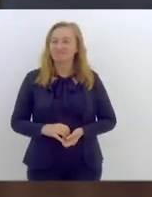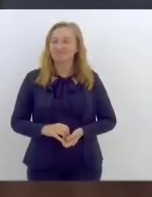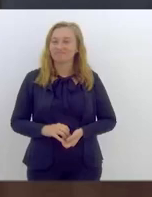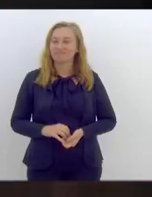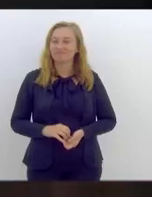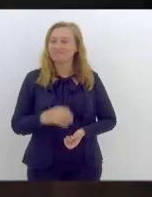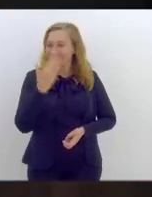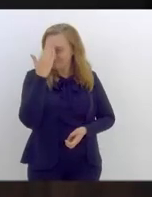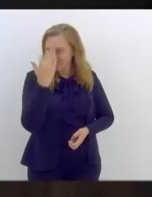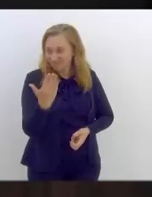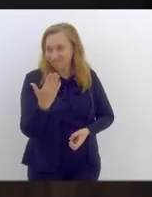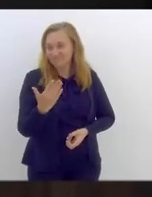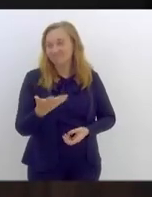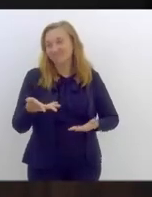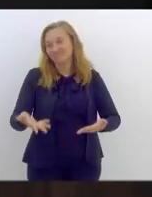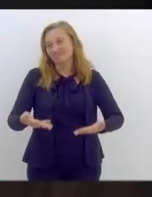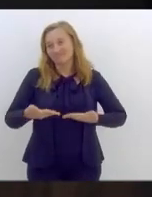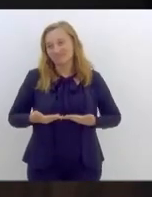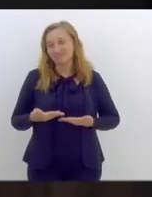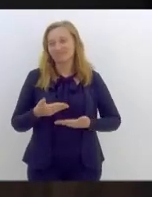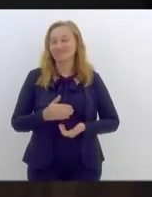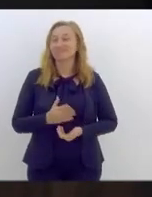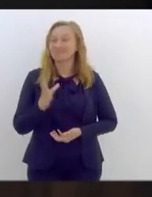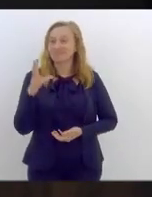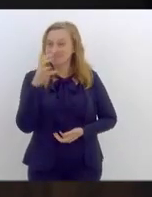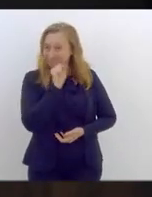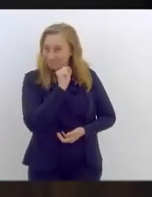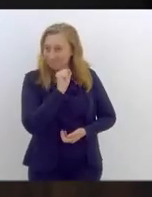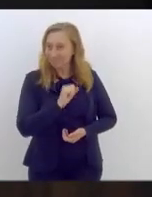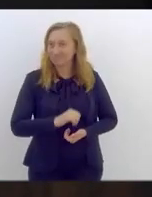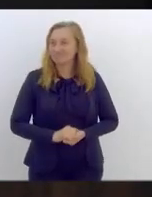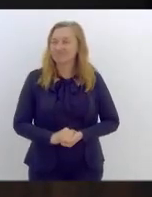Muito obrigada, querida. Eu quero convidar já imediatamente